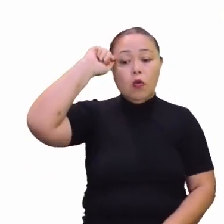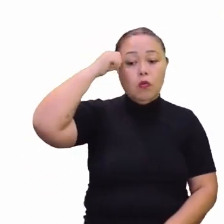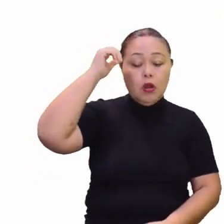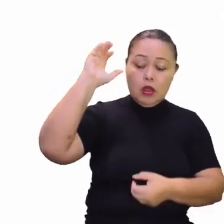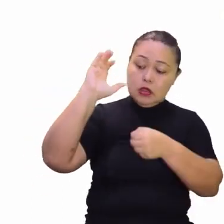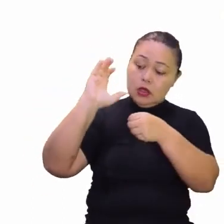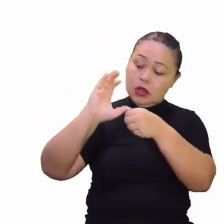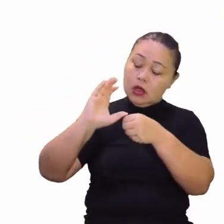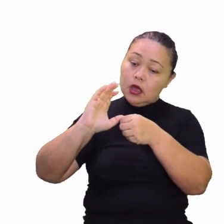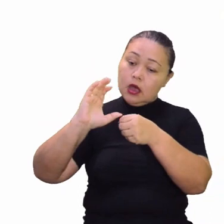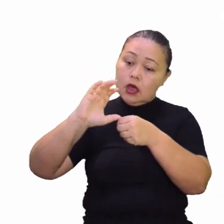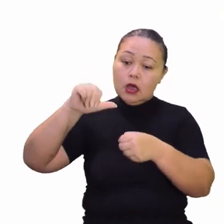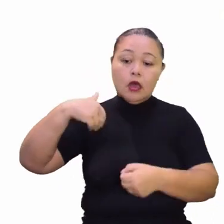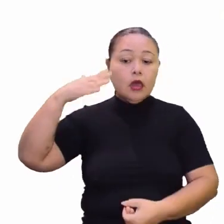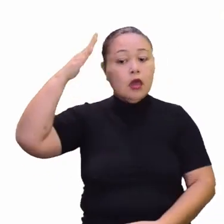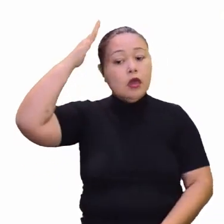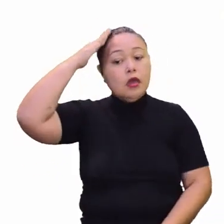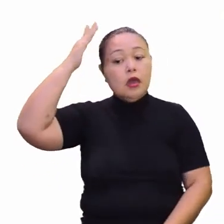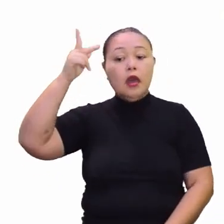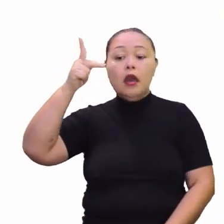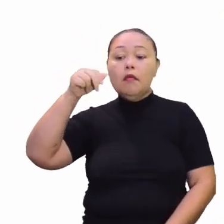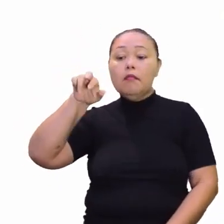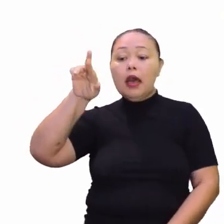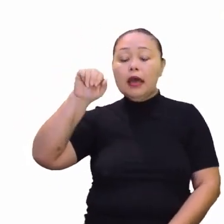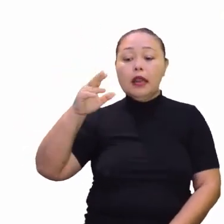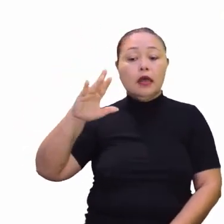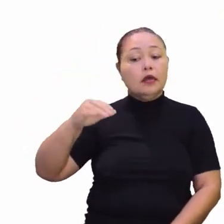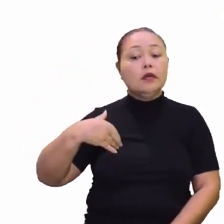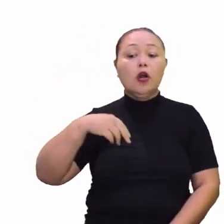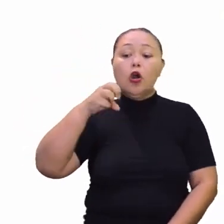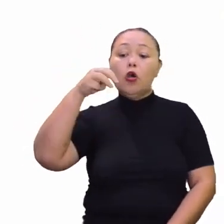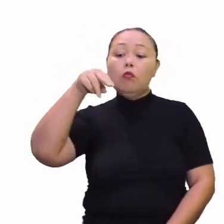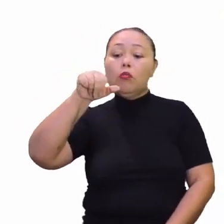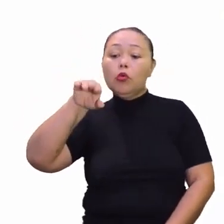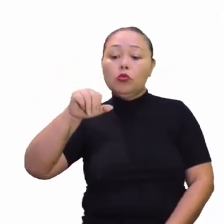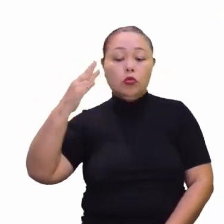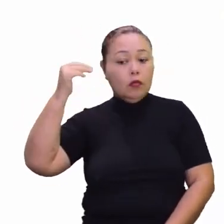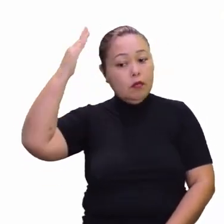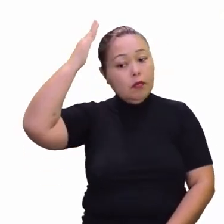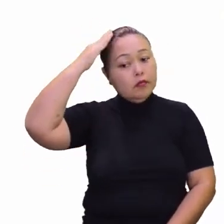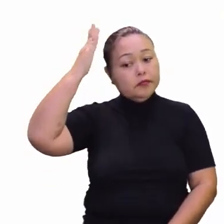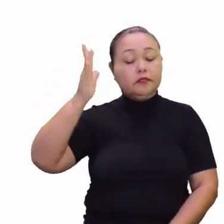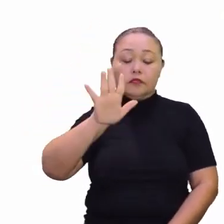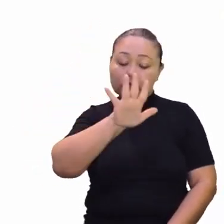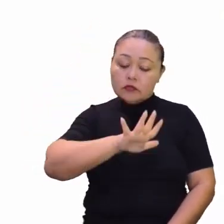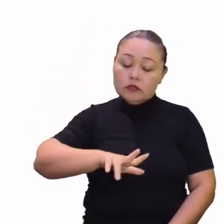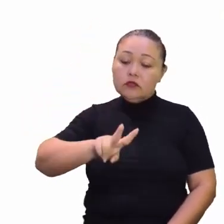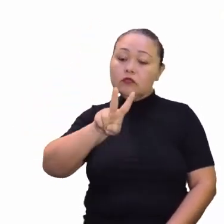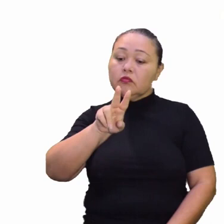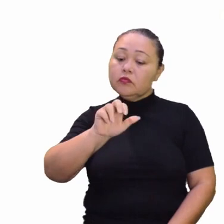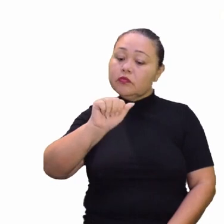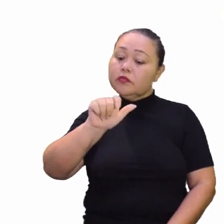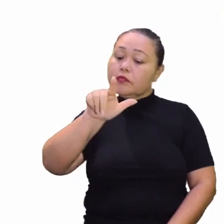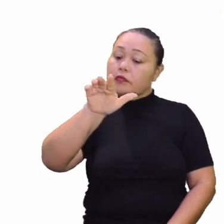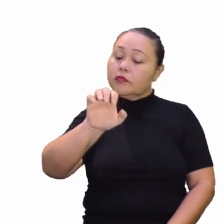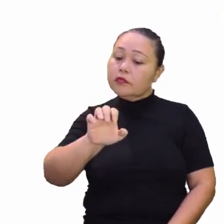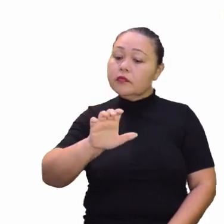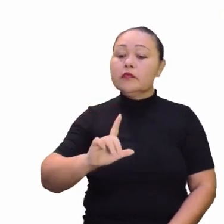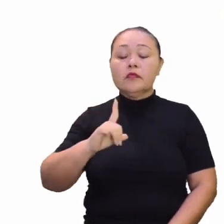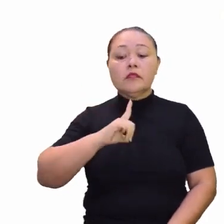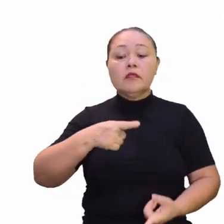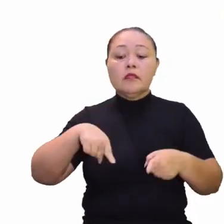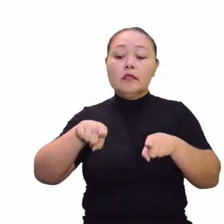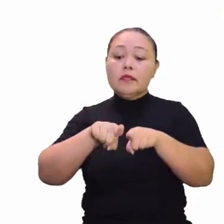Candeias, Jaci-Paraná, Mutum-Paraná. Então, essa região, e até mesmo o Vale do Guaporé. Foi Jamari também. Jamari, muito